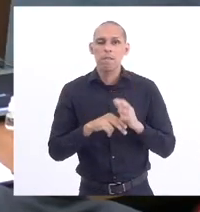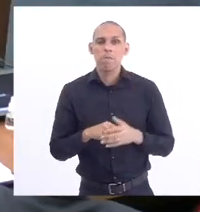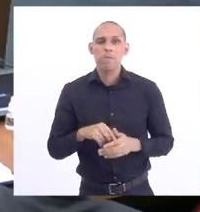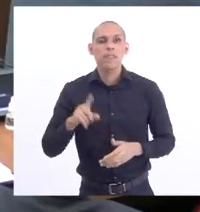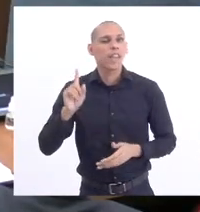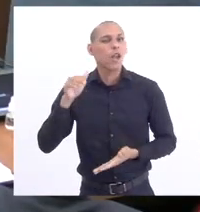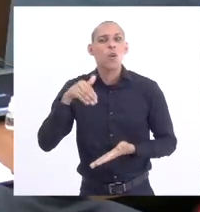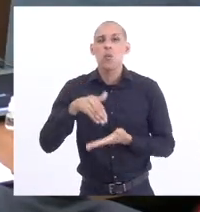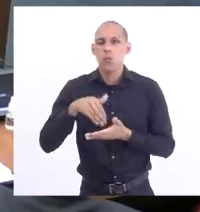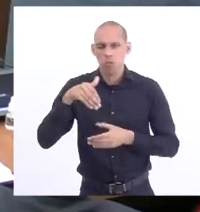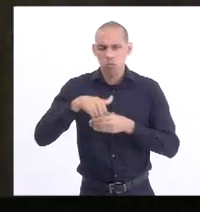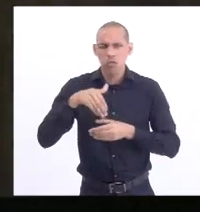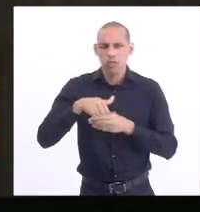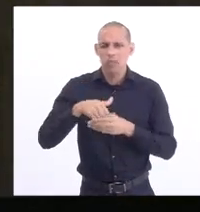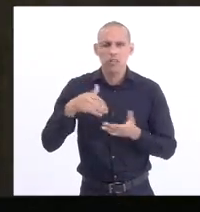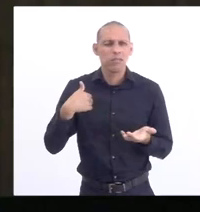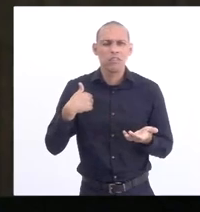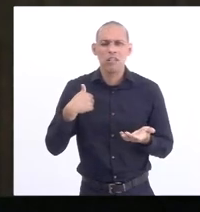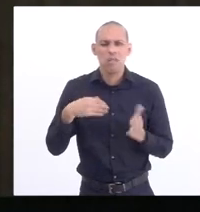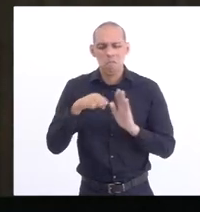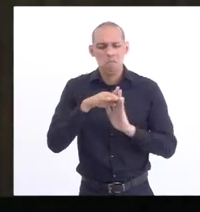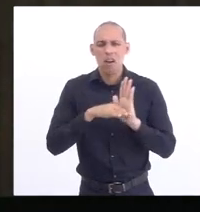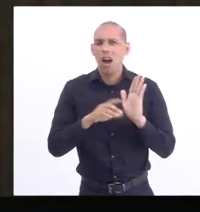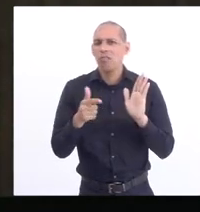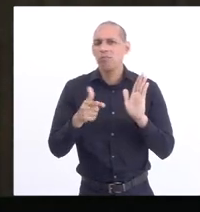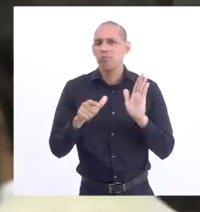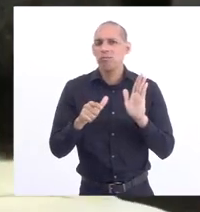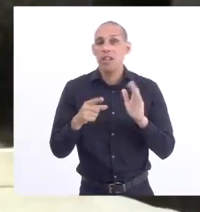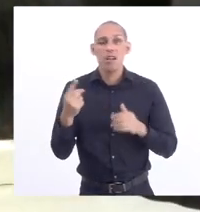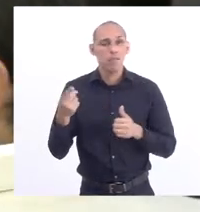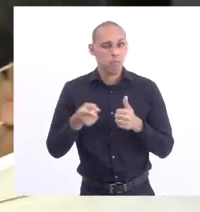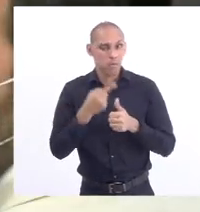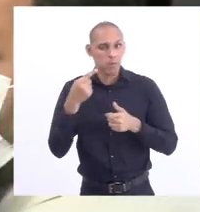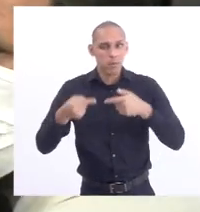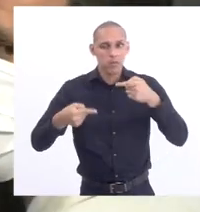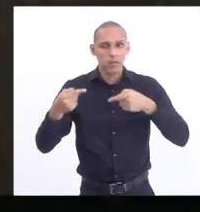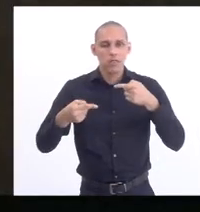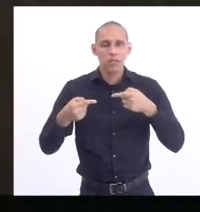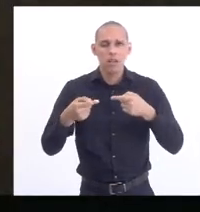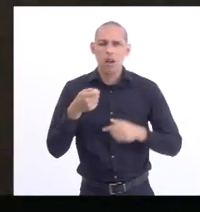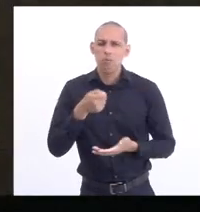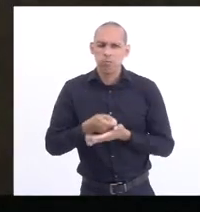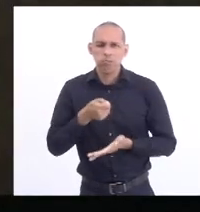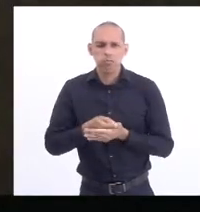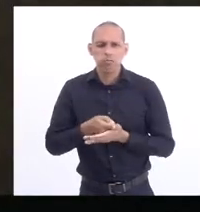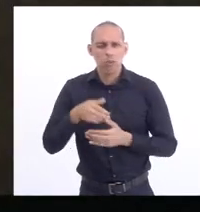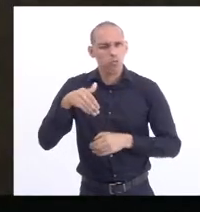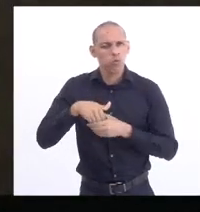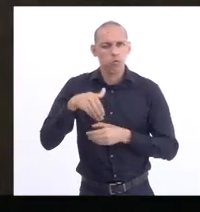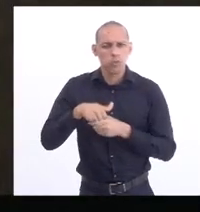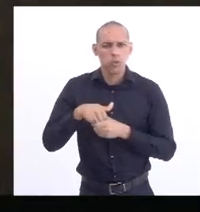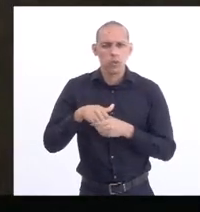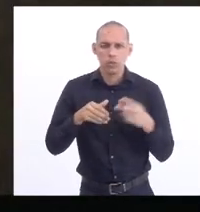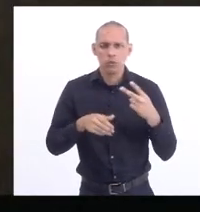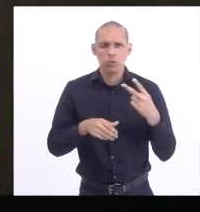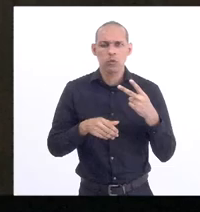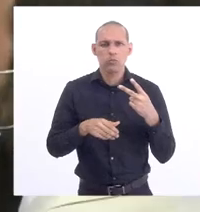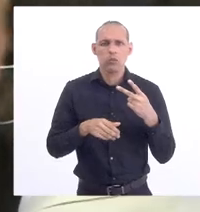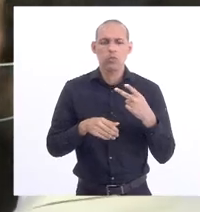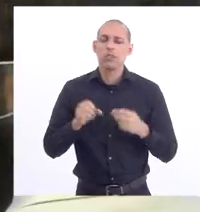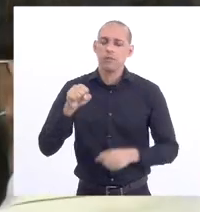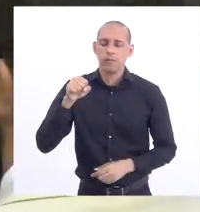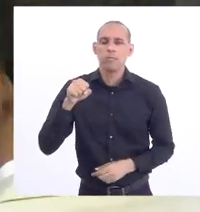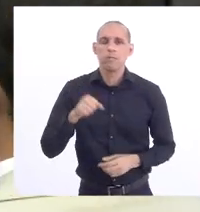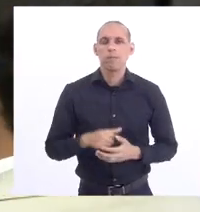a última votação, que eu não estou com a pauta aqui, né? É a primeira discussão. É obrigatório votar em segunda?